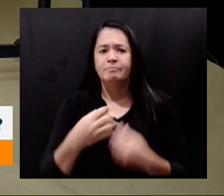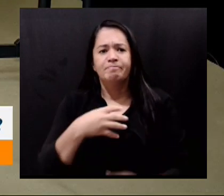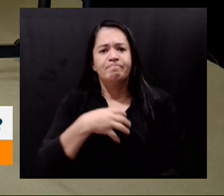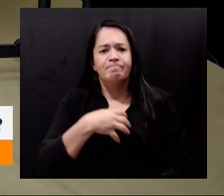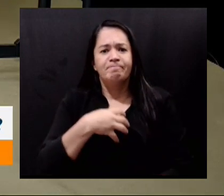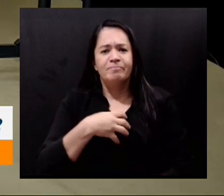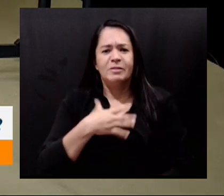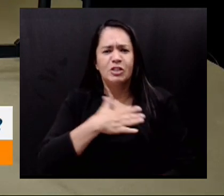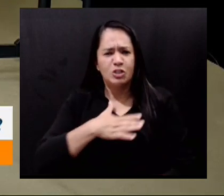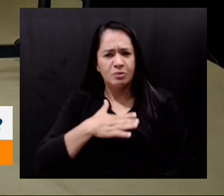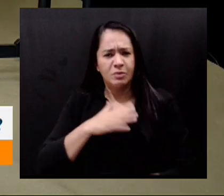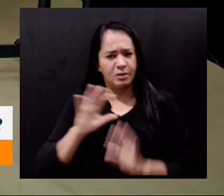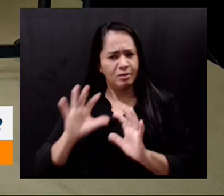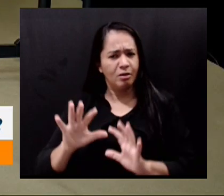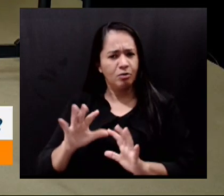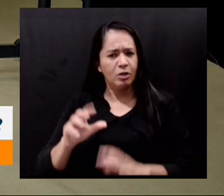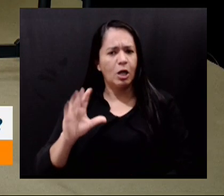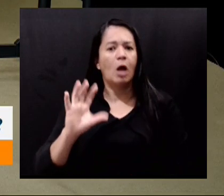isso?